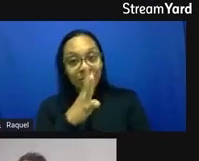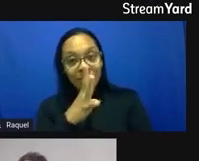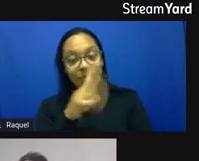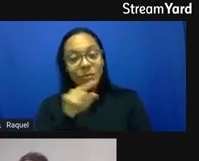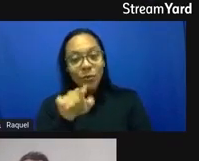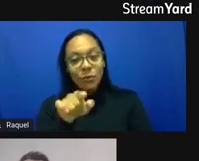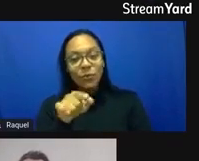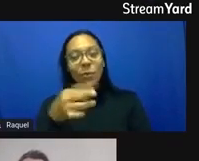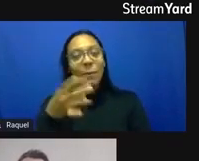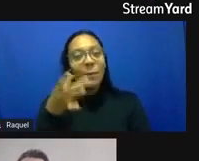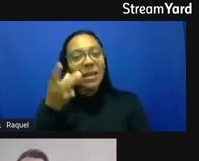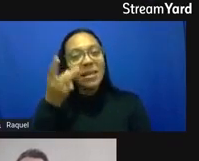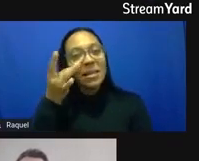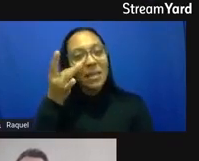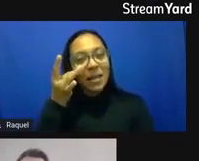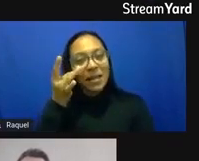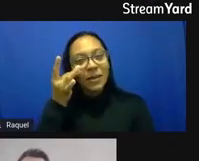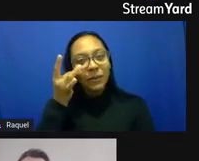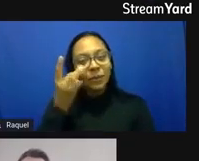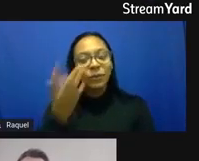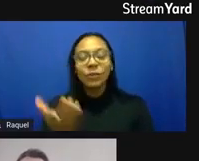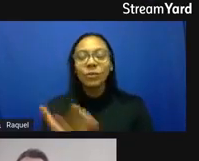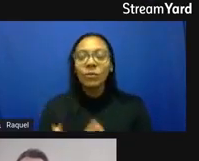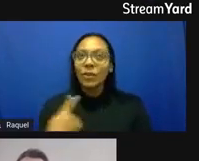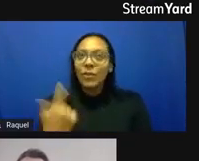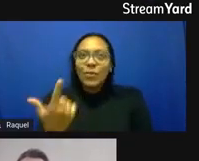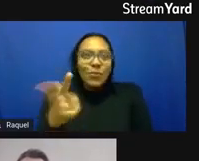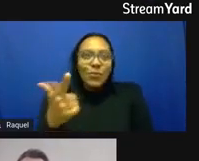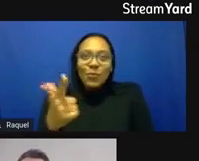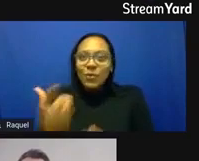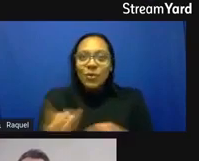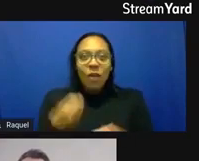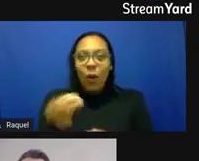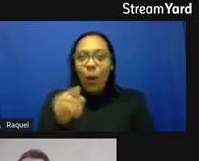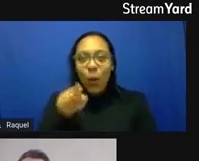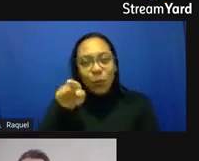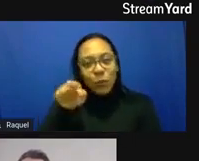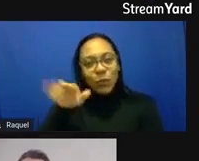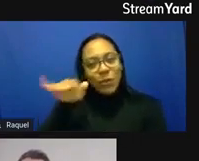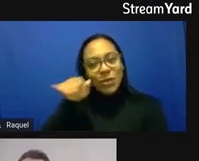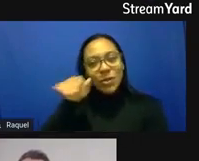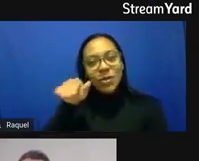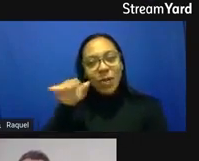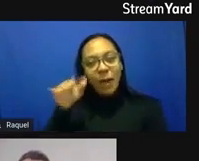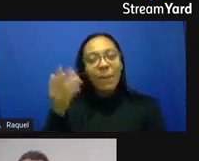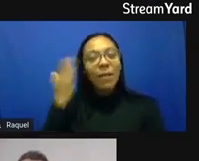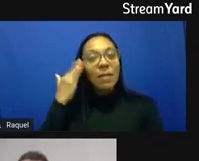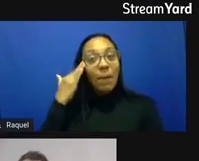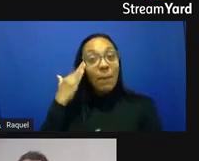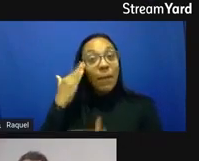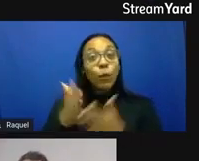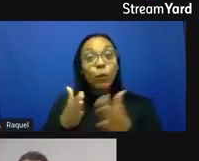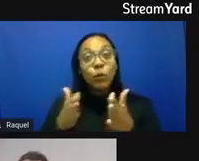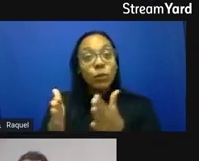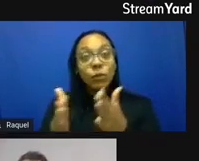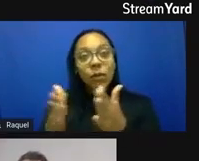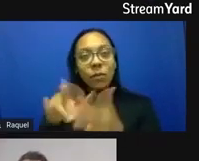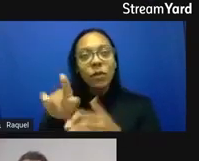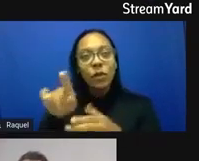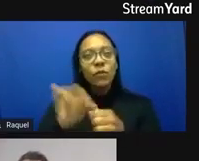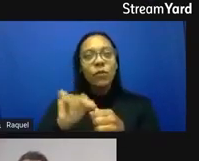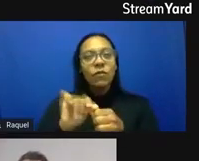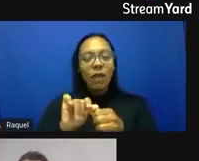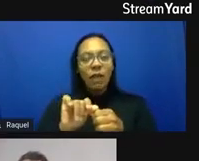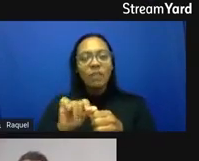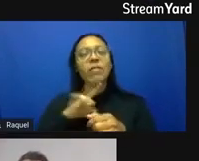A gente não tinha como não te chamar, é como a Gabriele colocou, sabendo da tua trajetória e sabendo que a gente ainda tem muitas figuras para